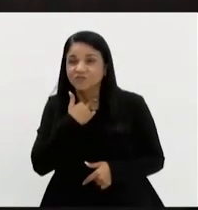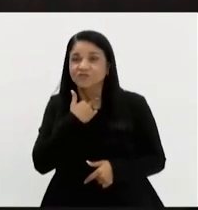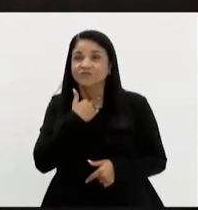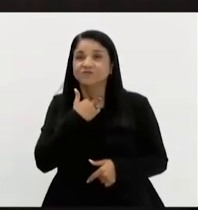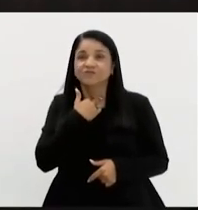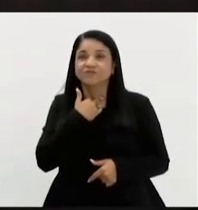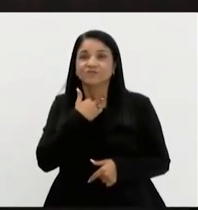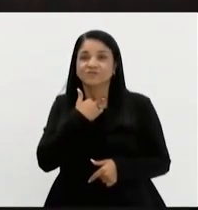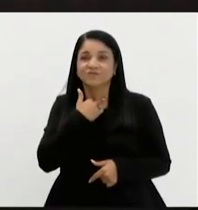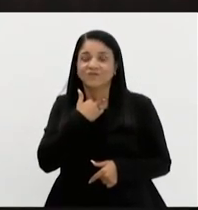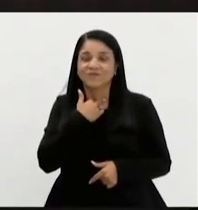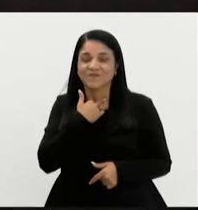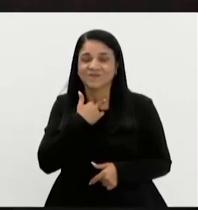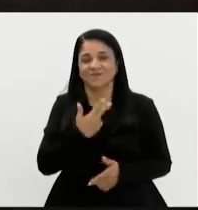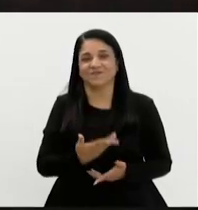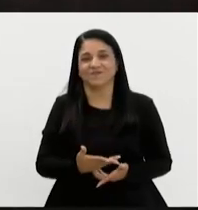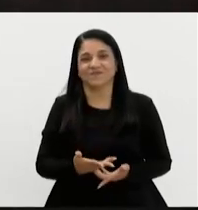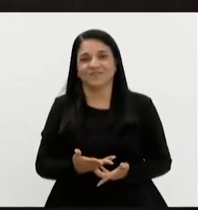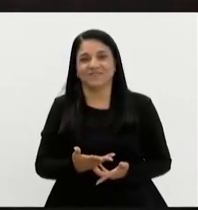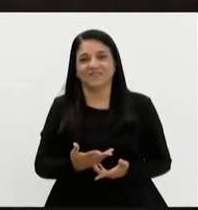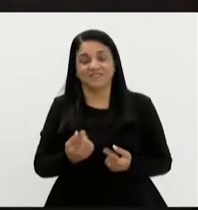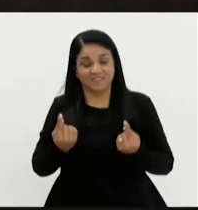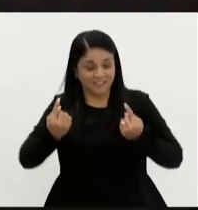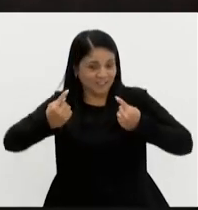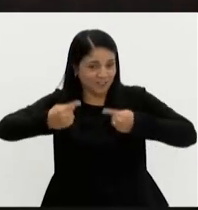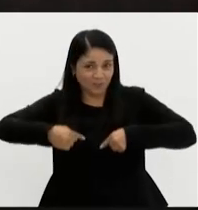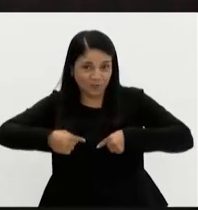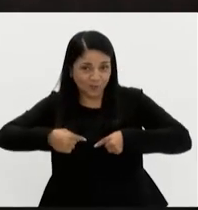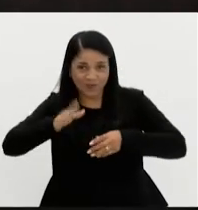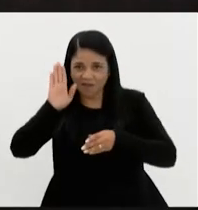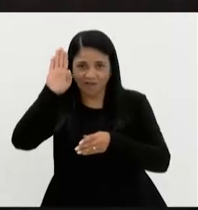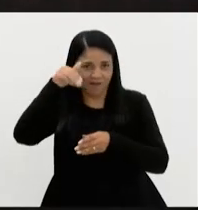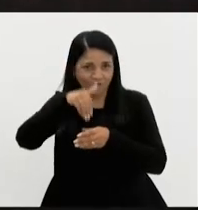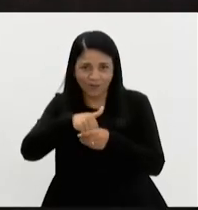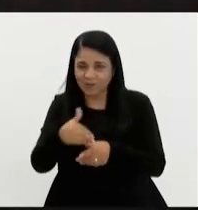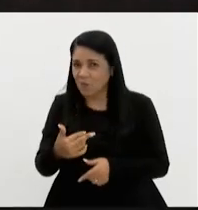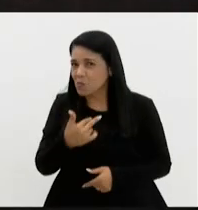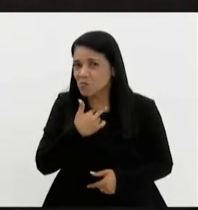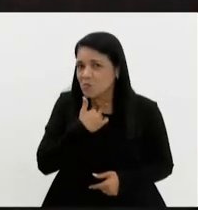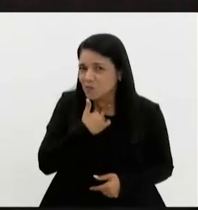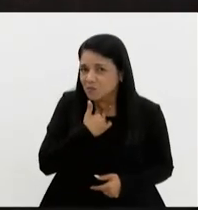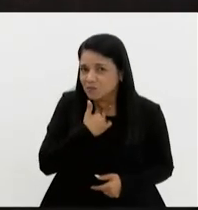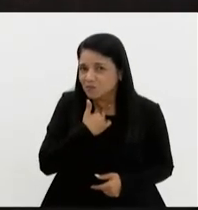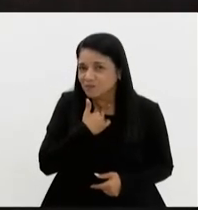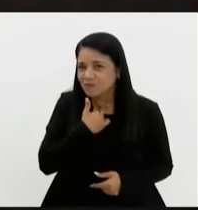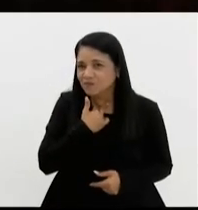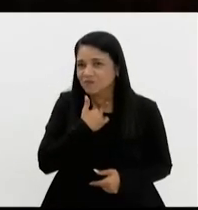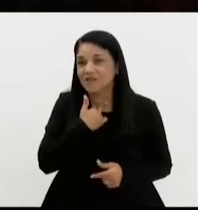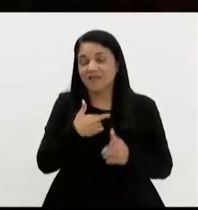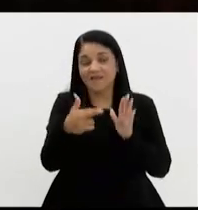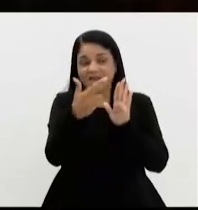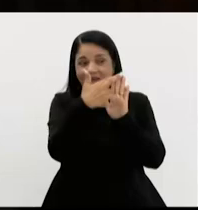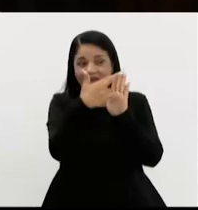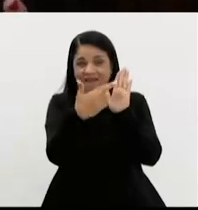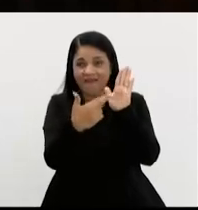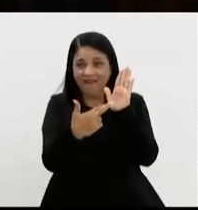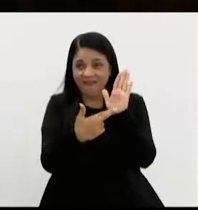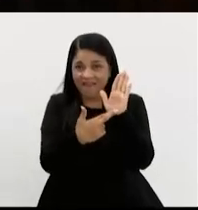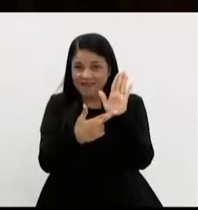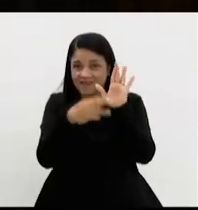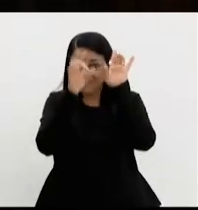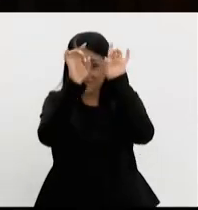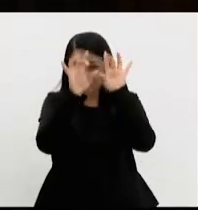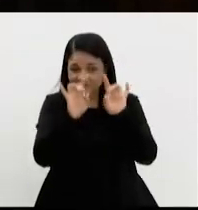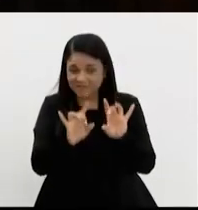tampouco pode na disputa eleitoral Então você traz essa regra numa especialização num no